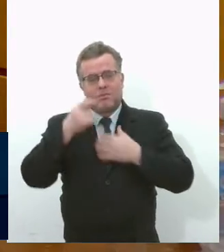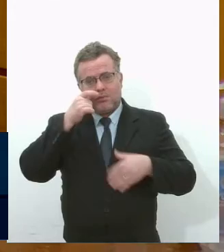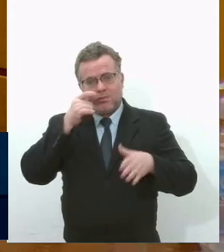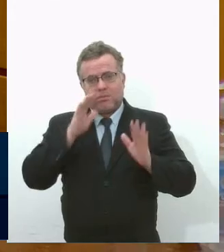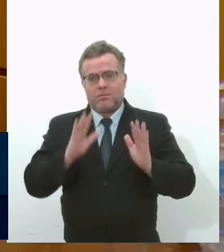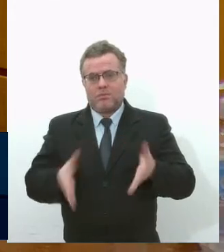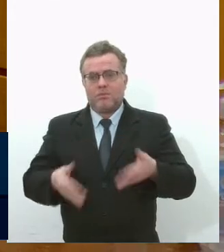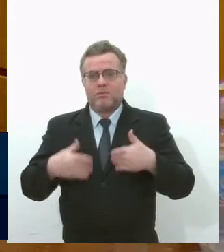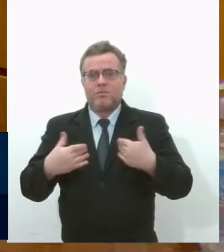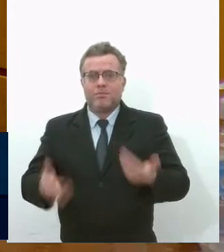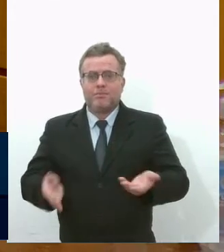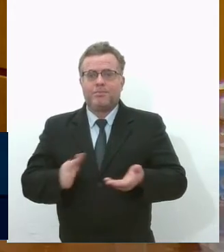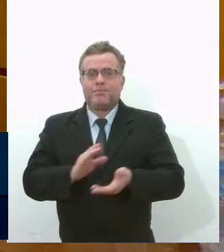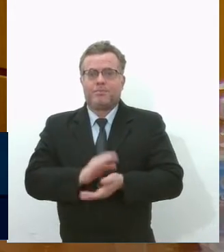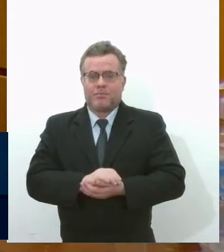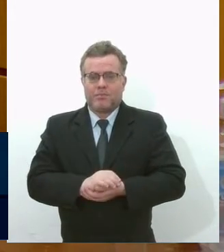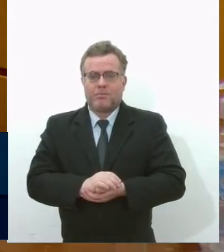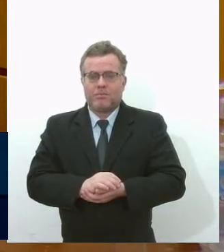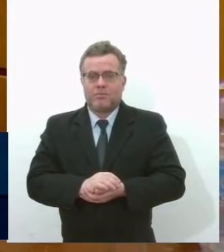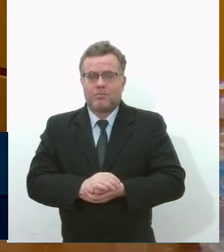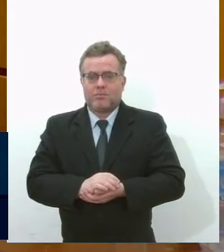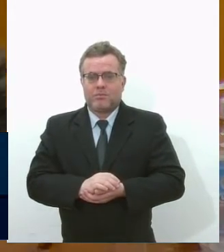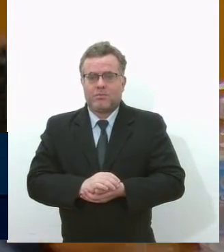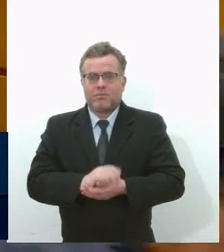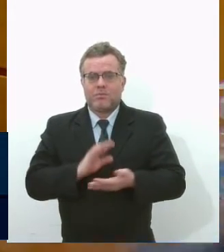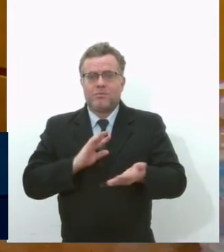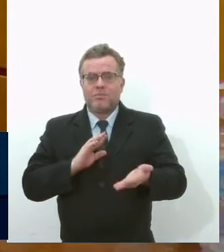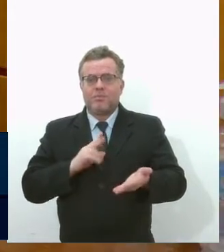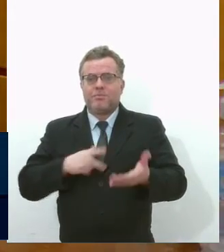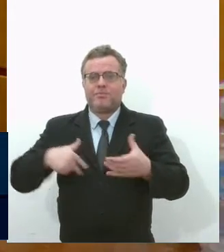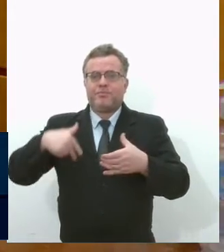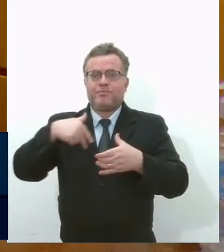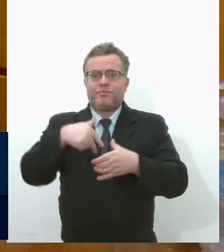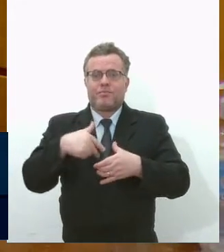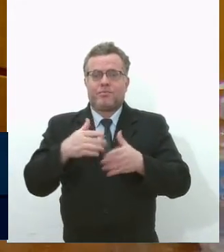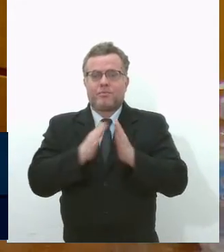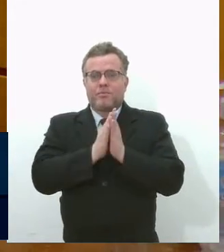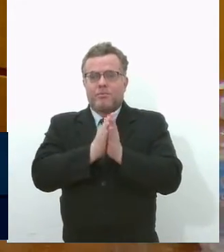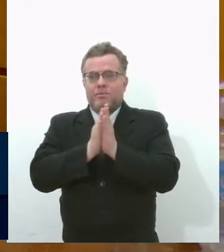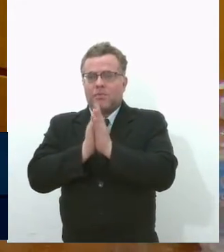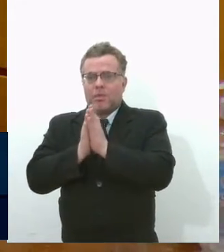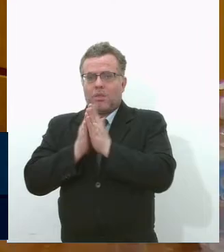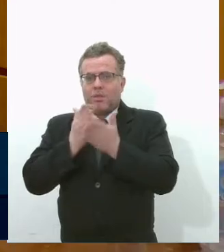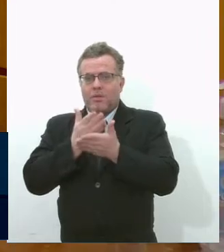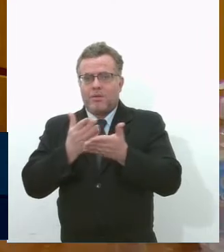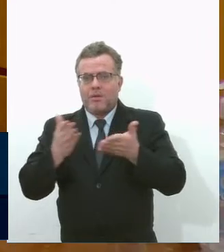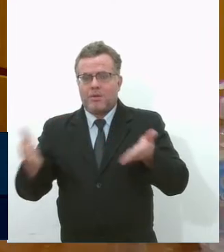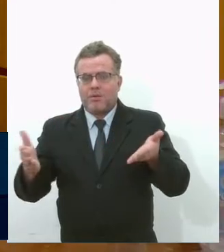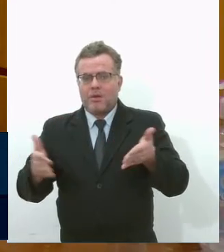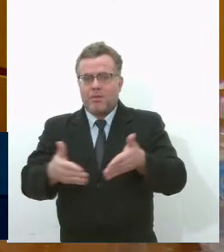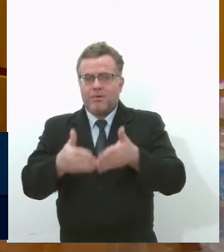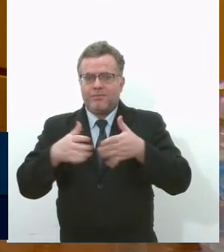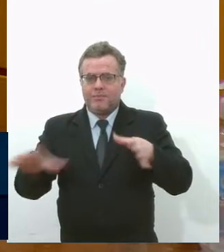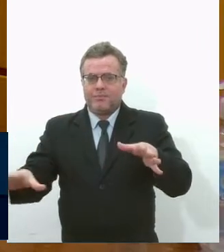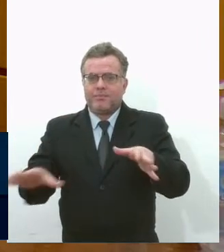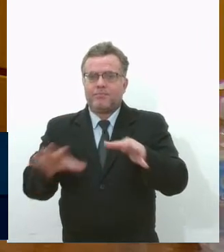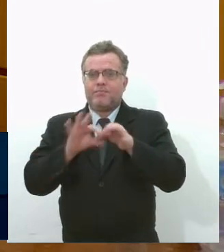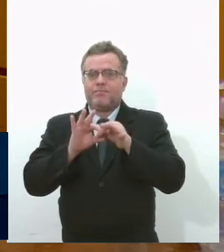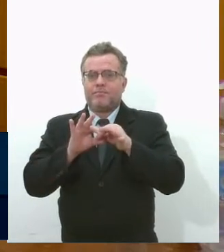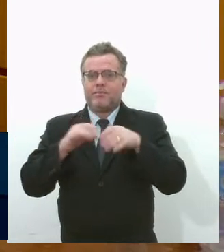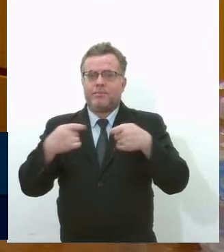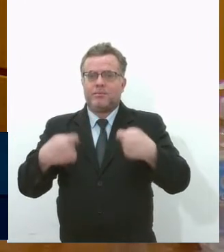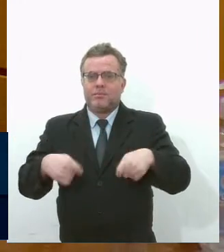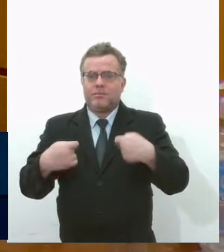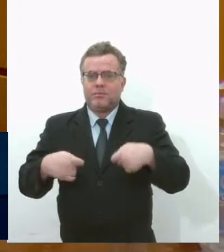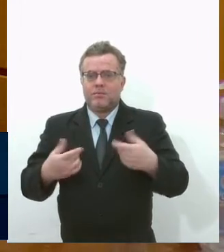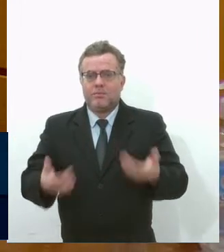Eu vim, senhor presidente, hoje fazer um apelo e peço para que Vossas Excelências somem esse apelo. Vocês devem estar acompanhando nas redes sociais